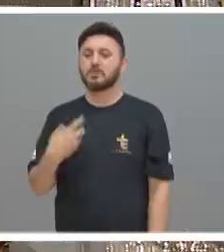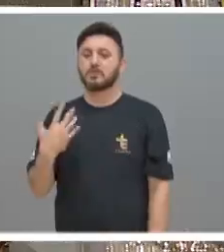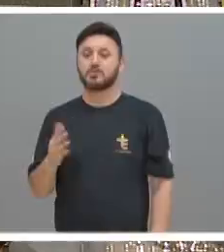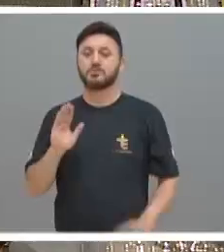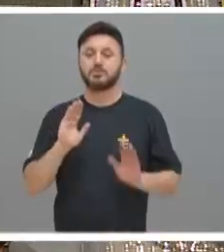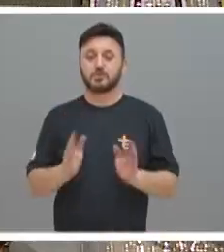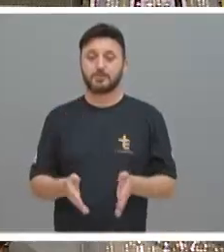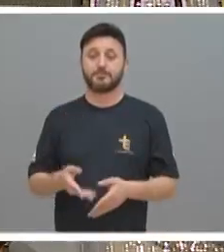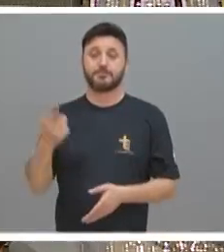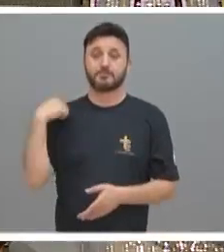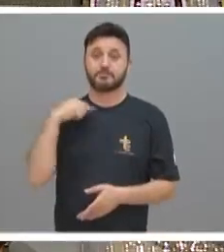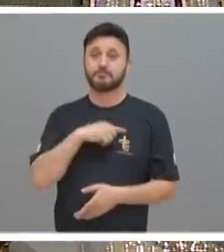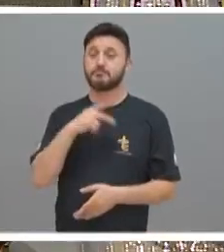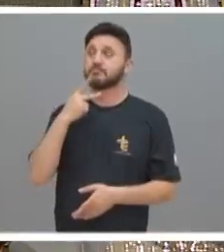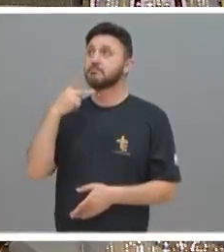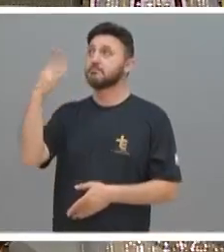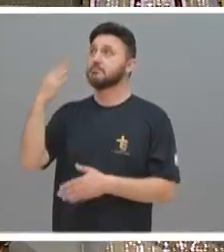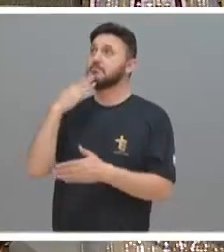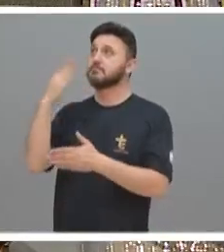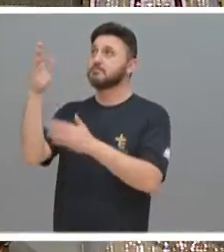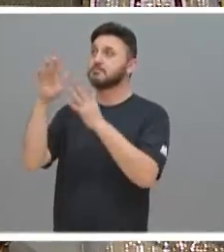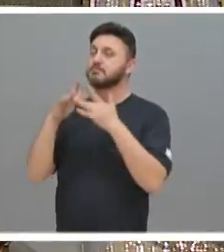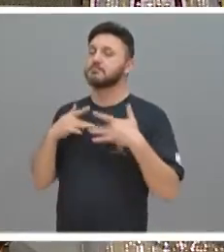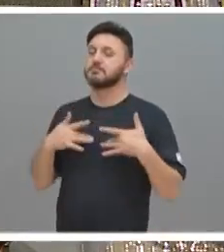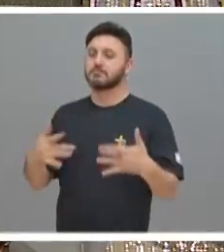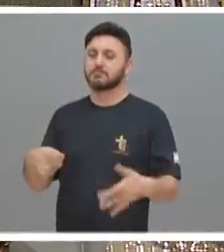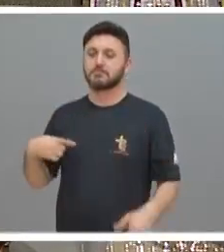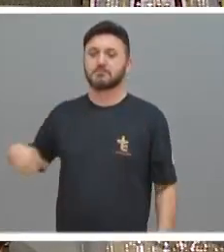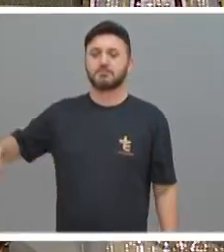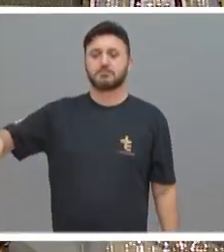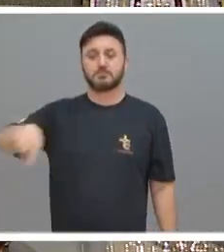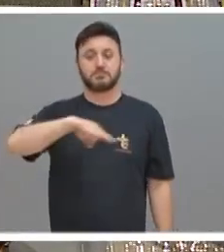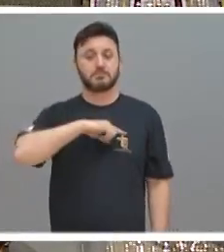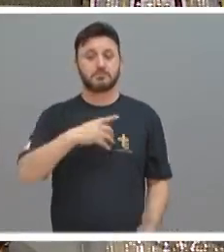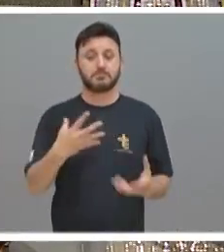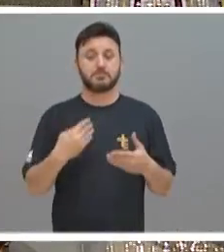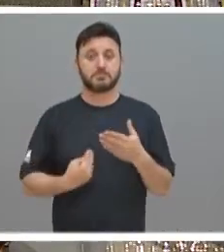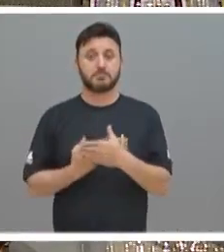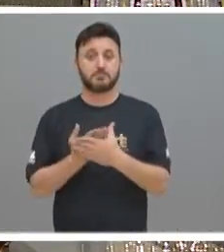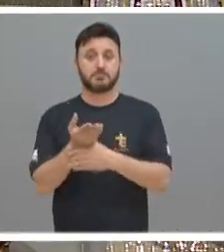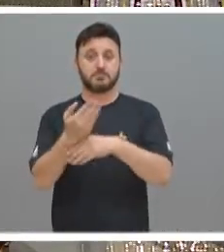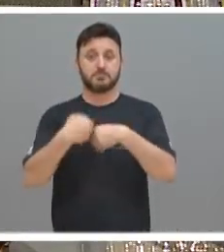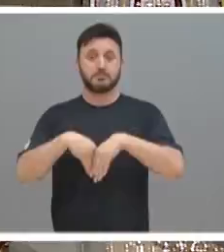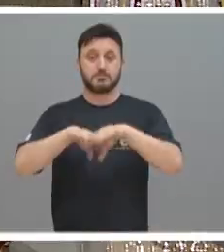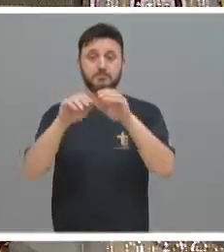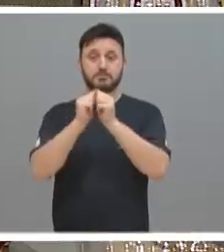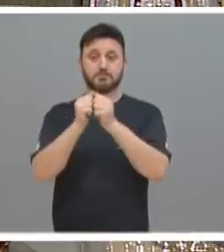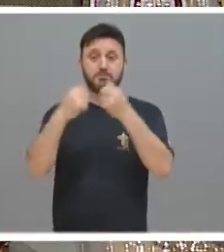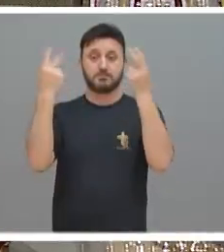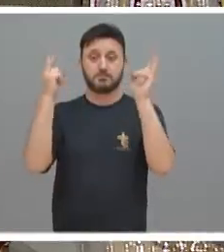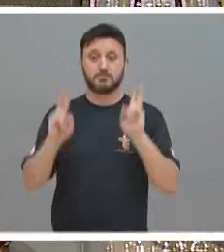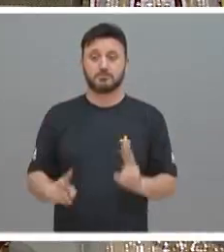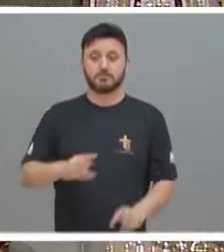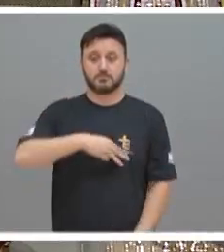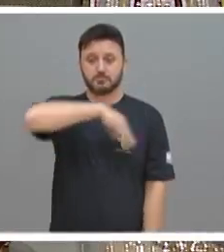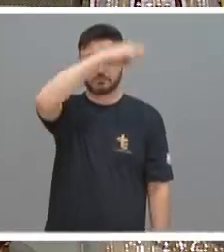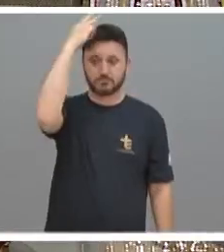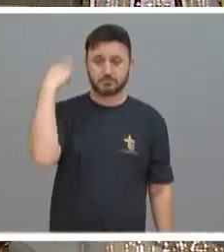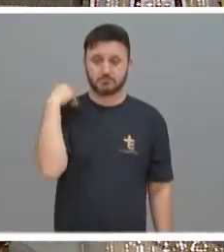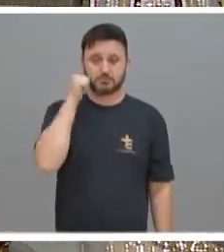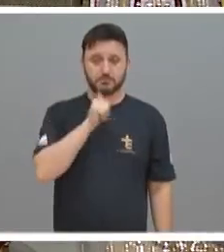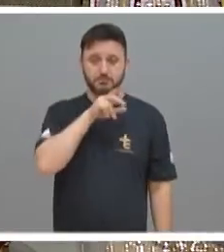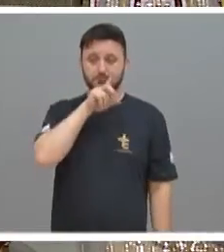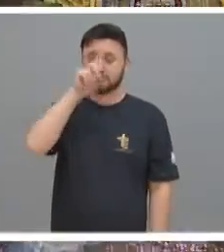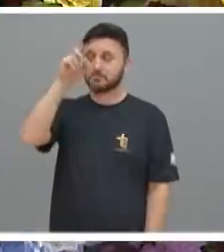filhos. Enfim, nós os pedimos, tende piedade de todos nós, dai-nos participar da vida eterna com a Virgem Maria, Mãe de